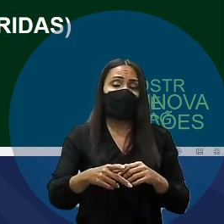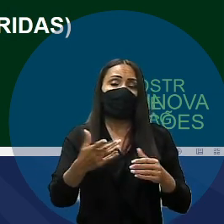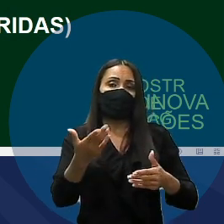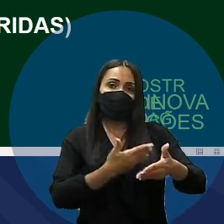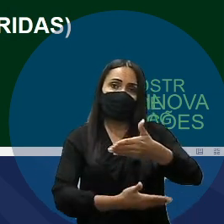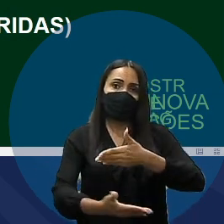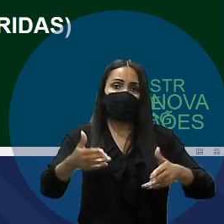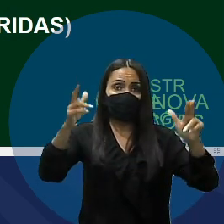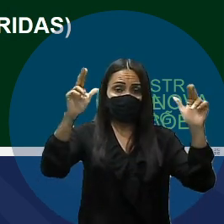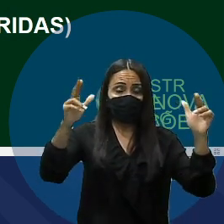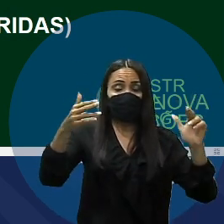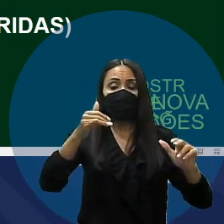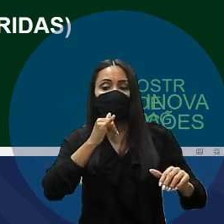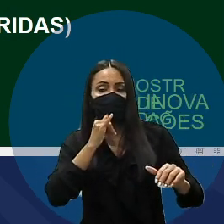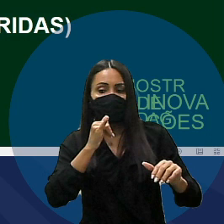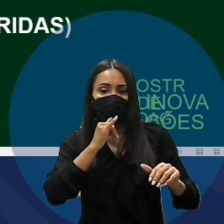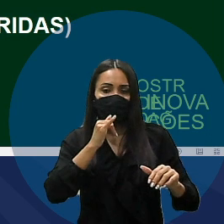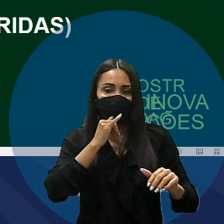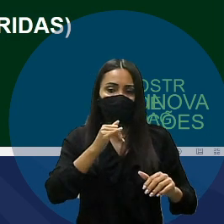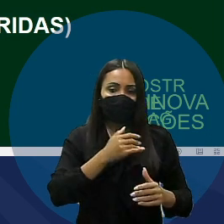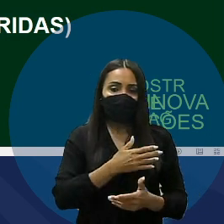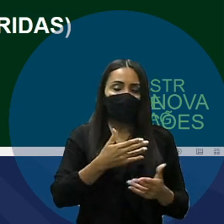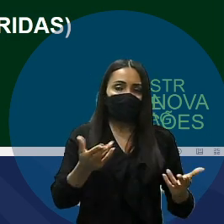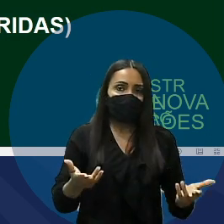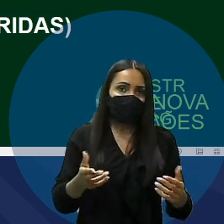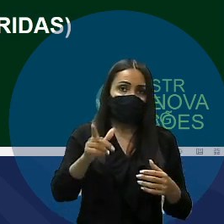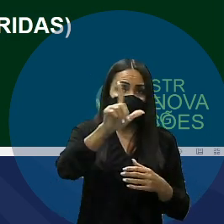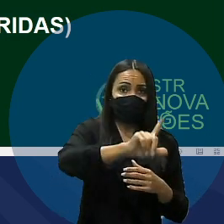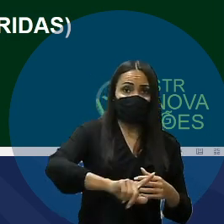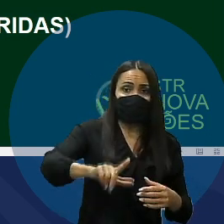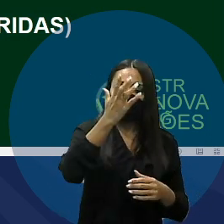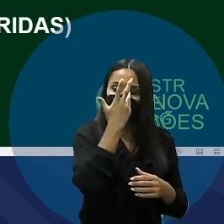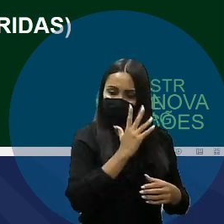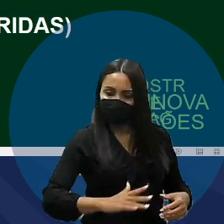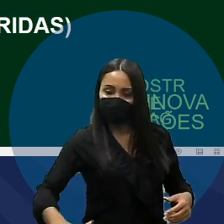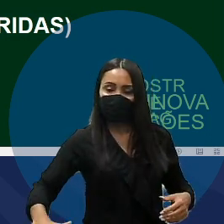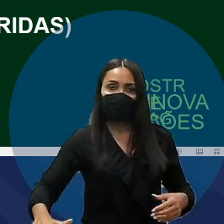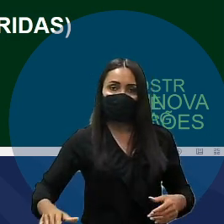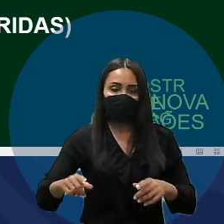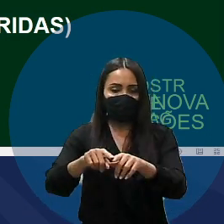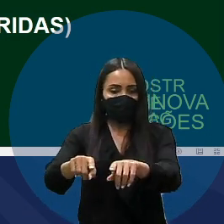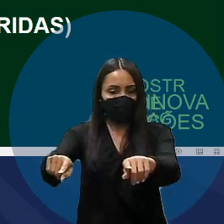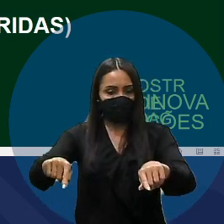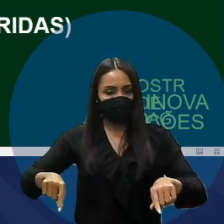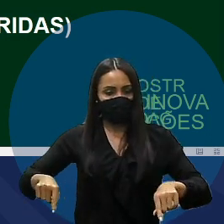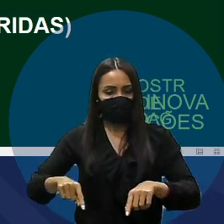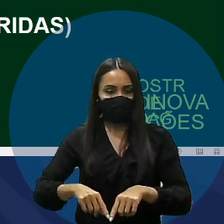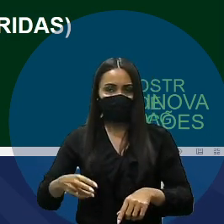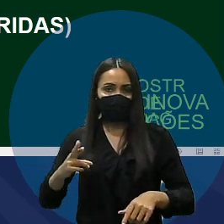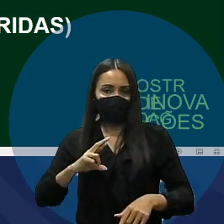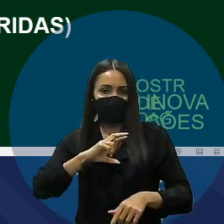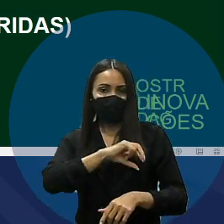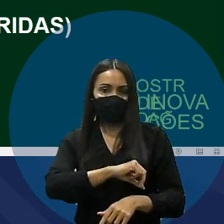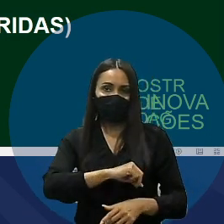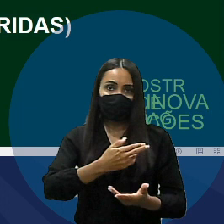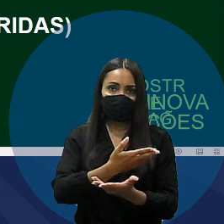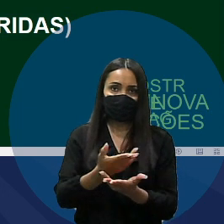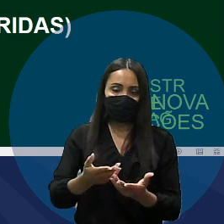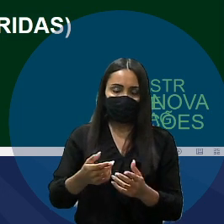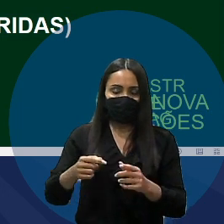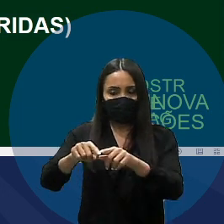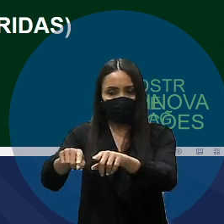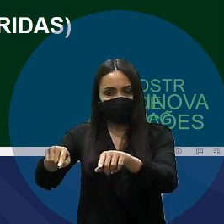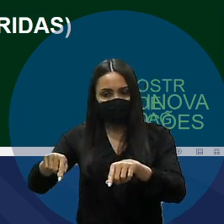exemplo, uma sala de literatura infantil, uma sala de romance, suspense e terror. Então,